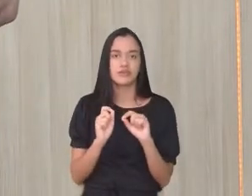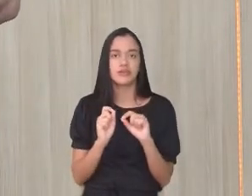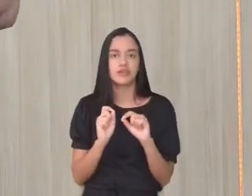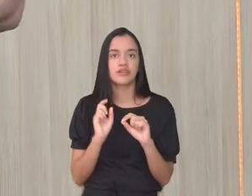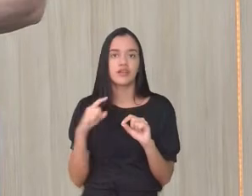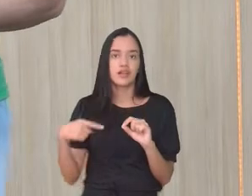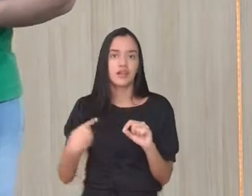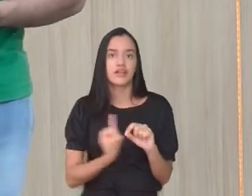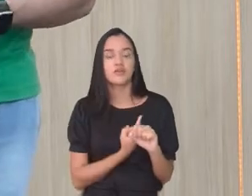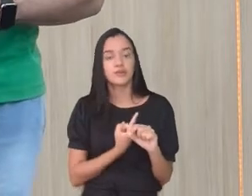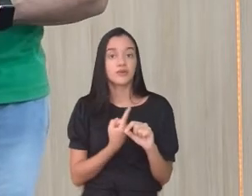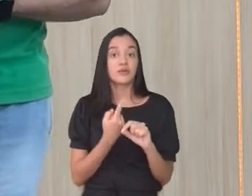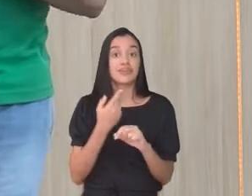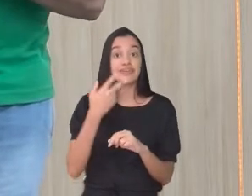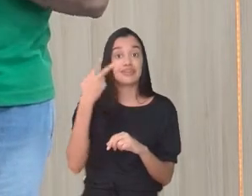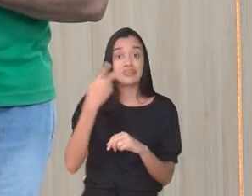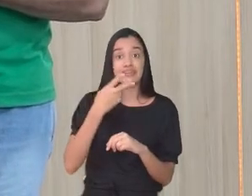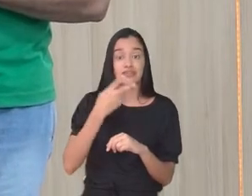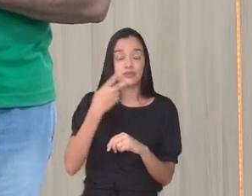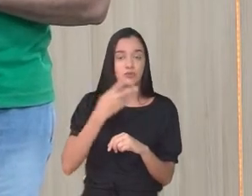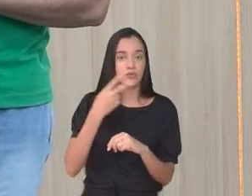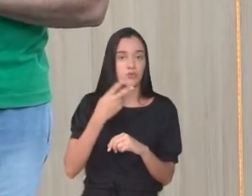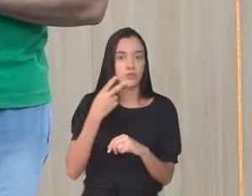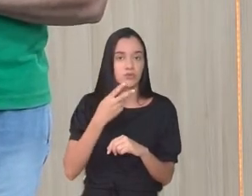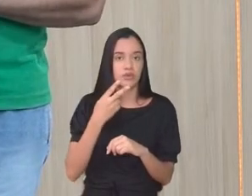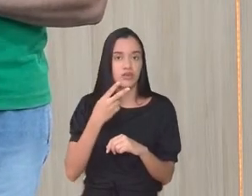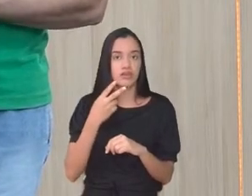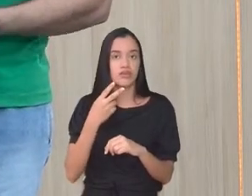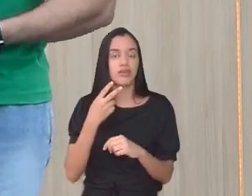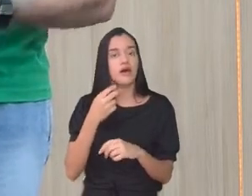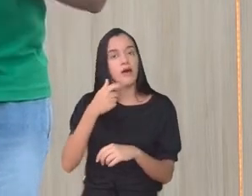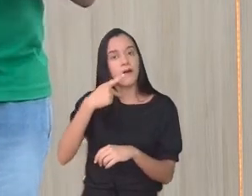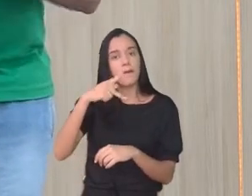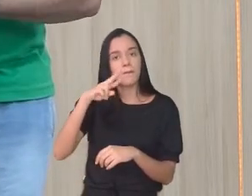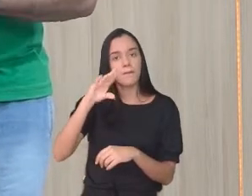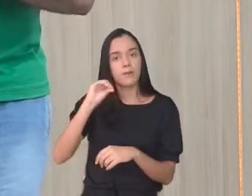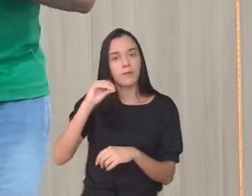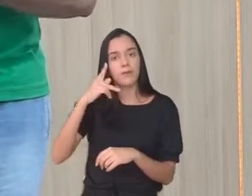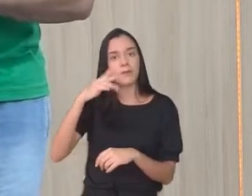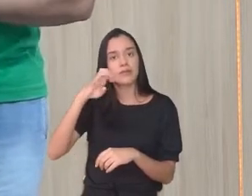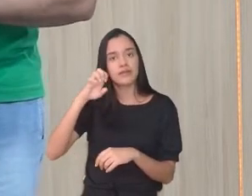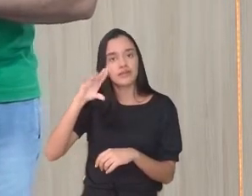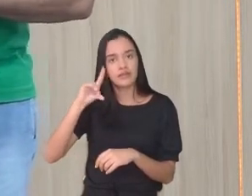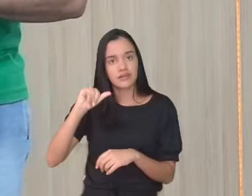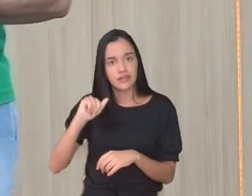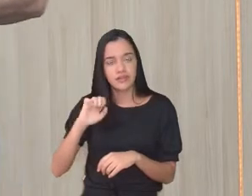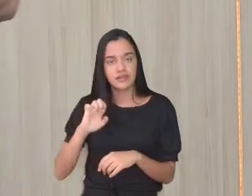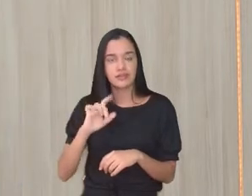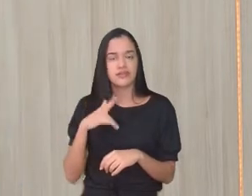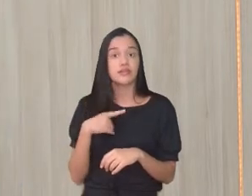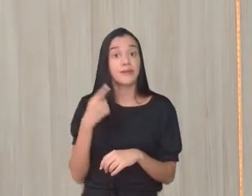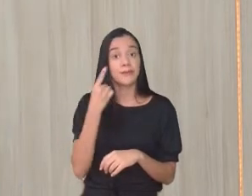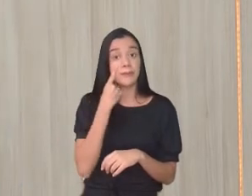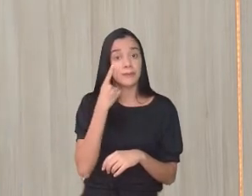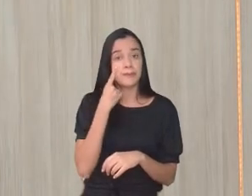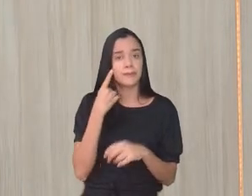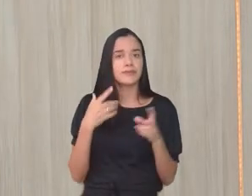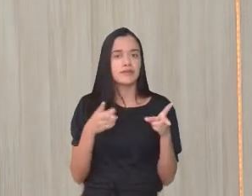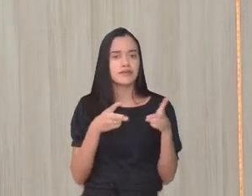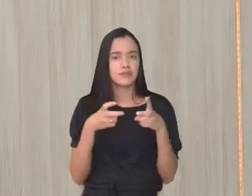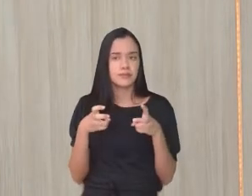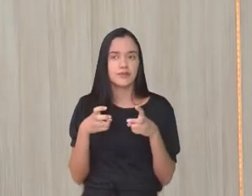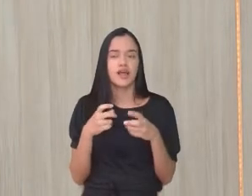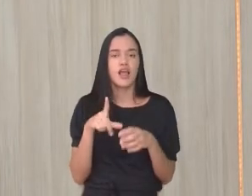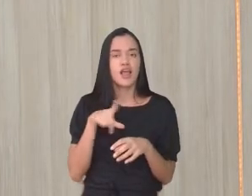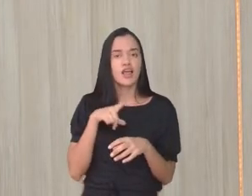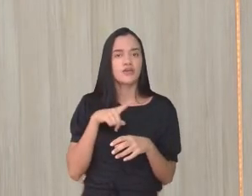passou para a primeira propriedade, certo? E note que se eu tenho 3 e